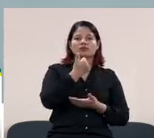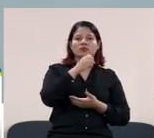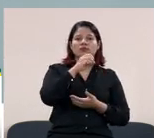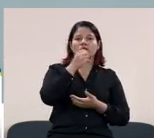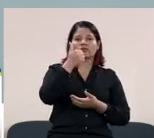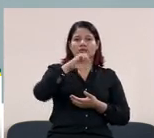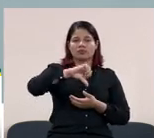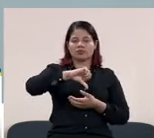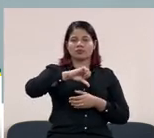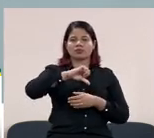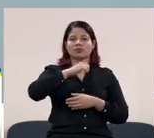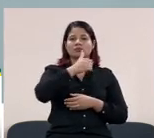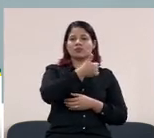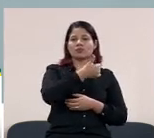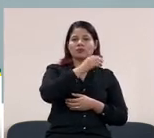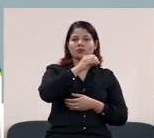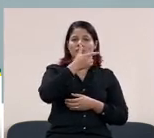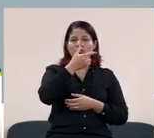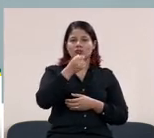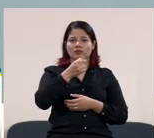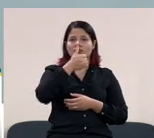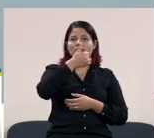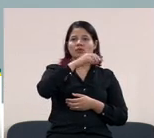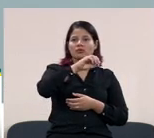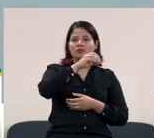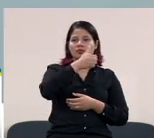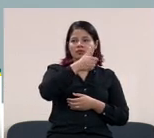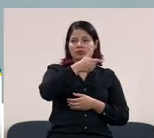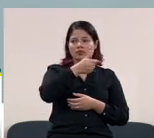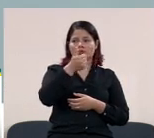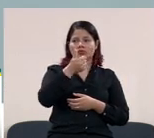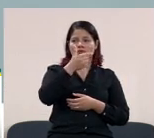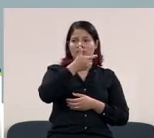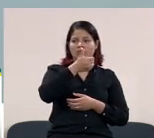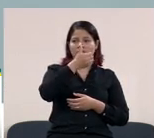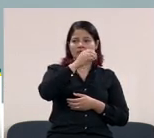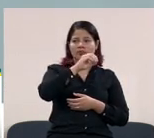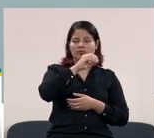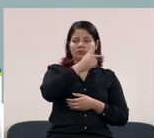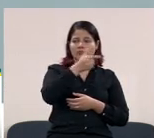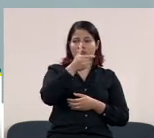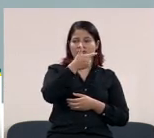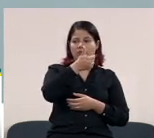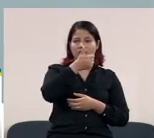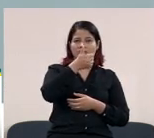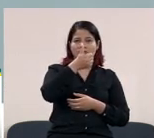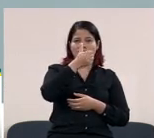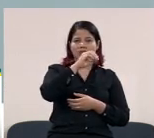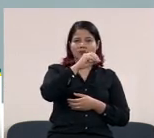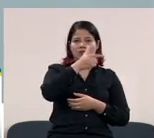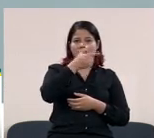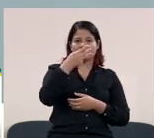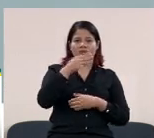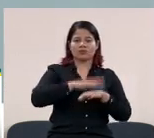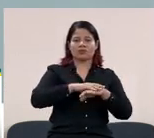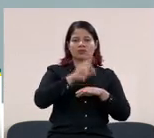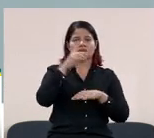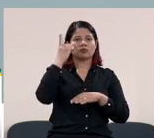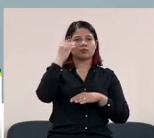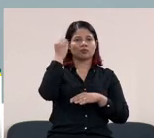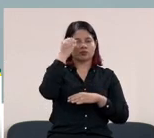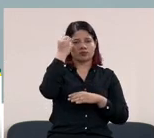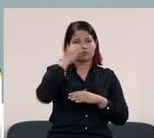19, 1020, 1021, 1022, 1023, todos de autoria do deputado Oliveira Santos.